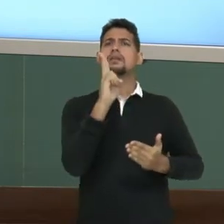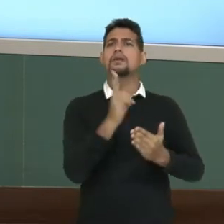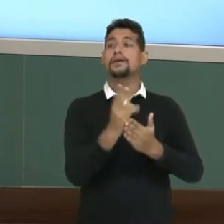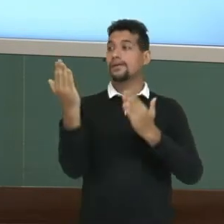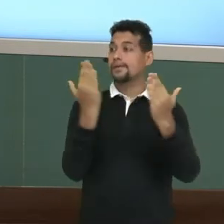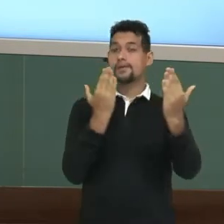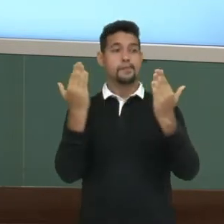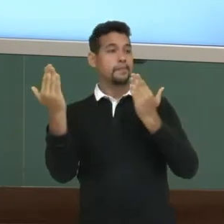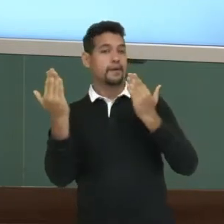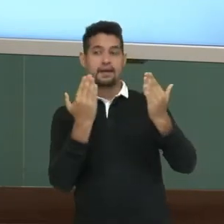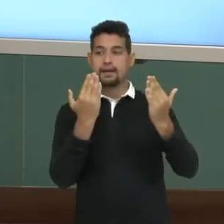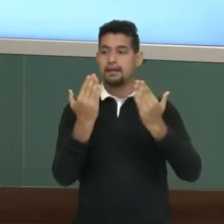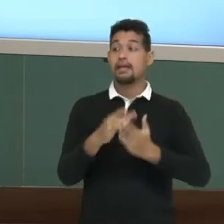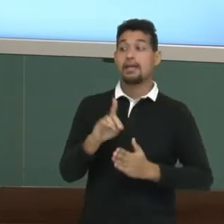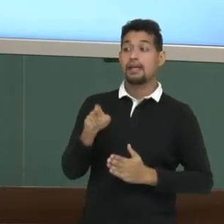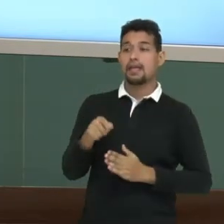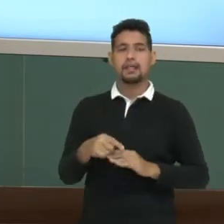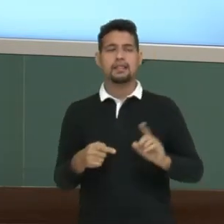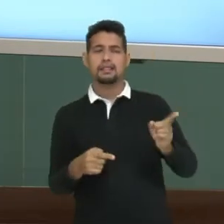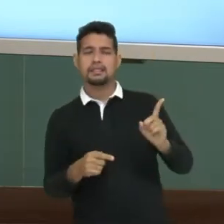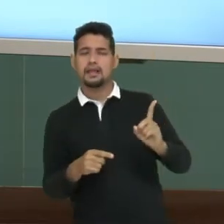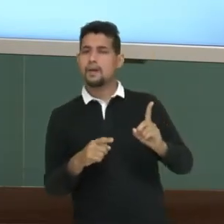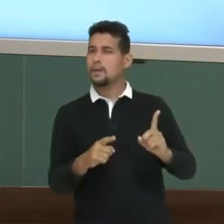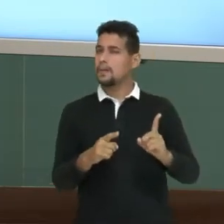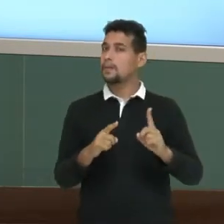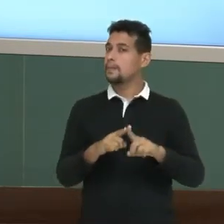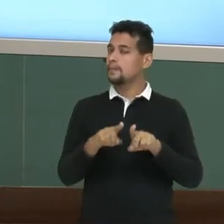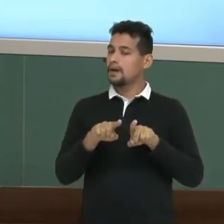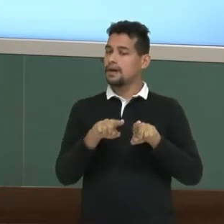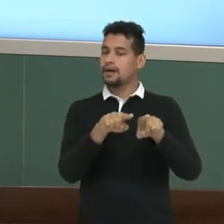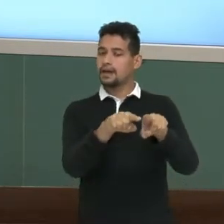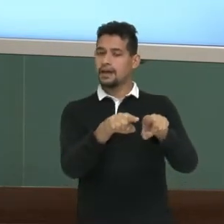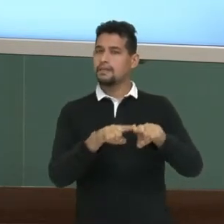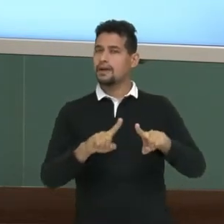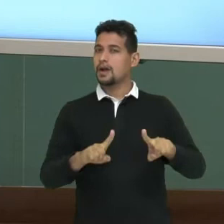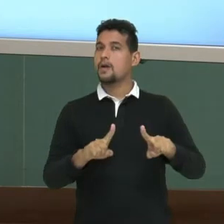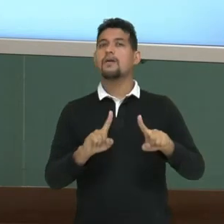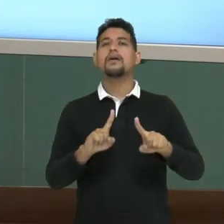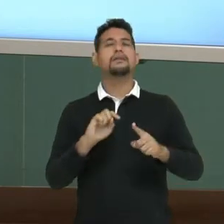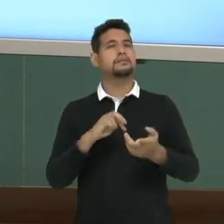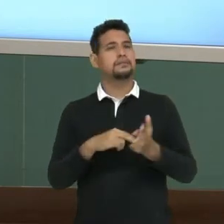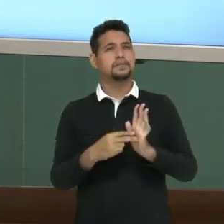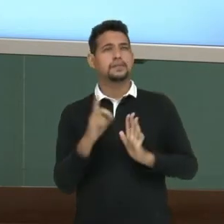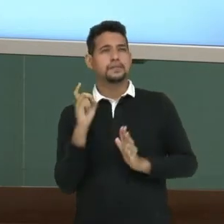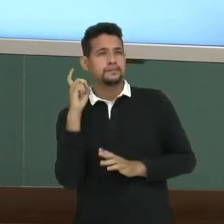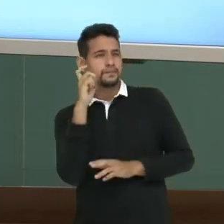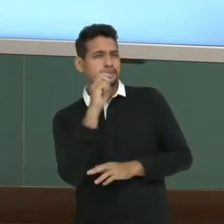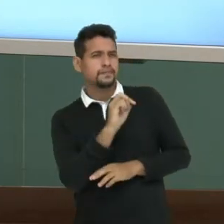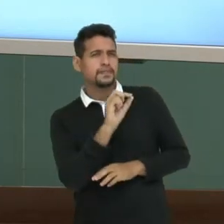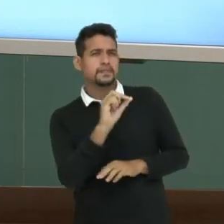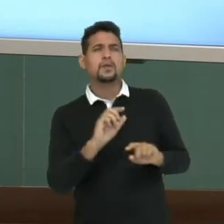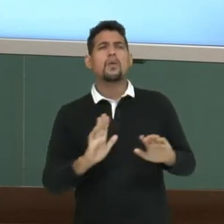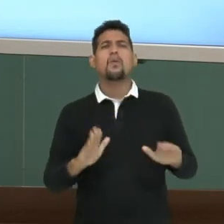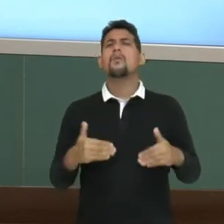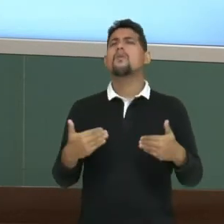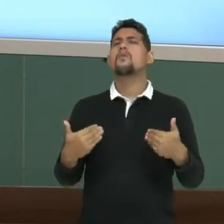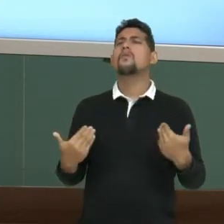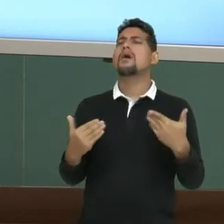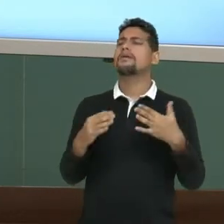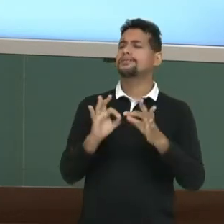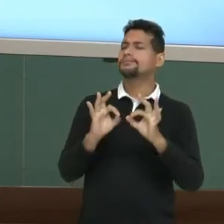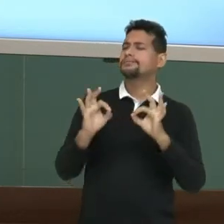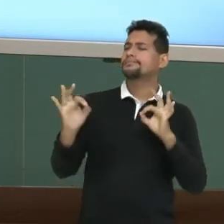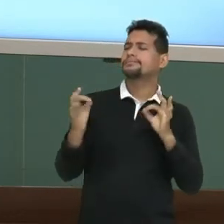comparar se ela é ou não é paralela. Agora vem a questão que vai dar um pouquinho mais de trabalho. Qual a distância entre